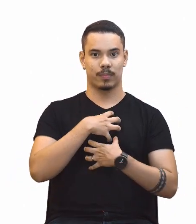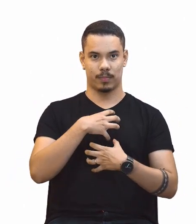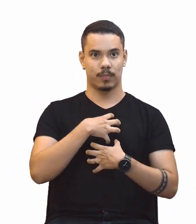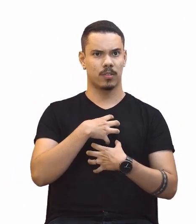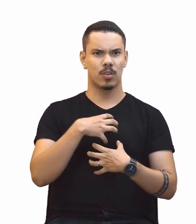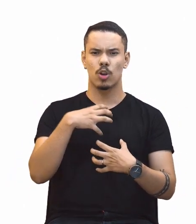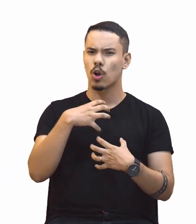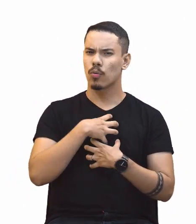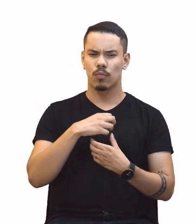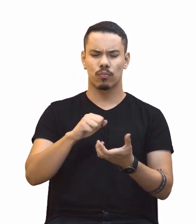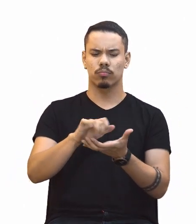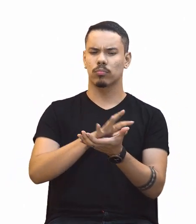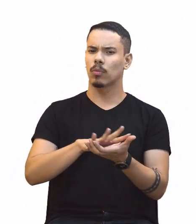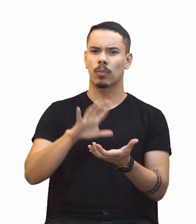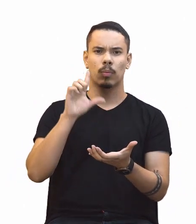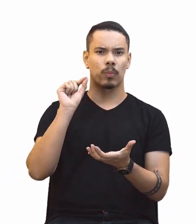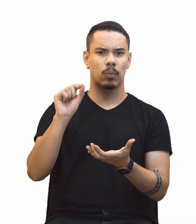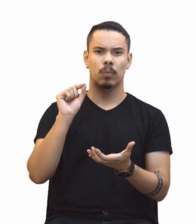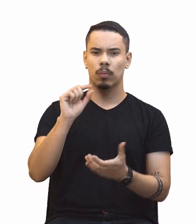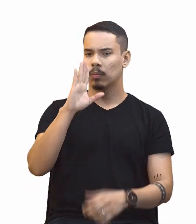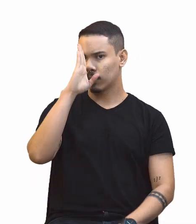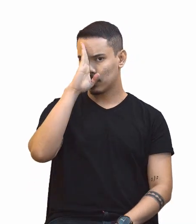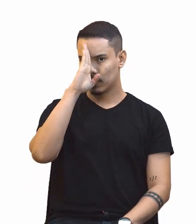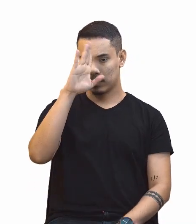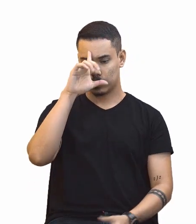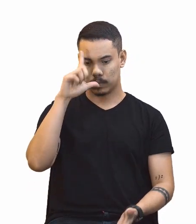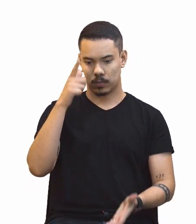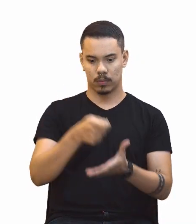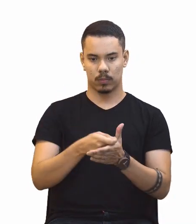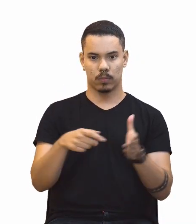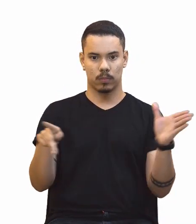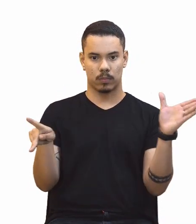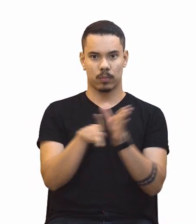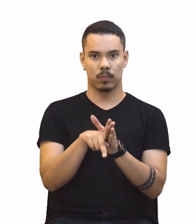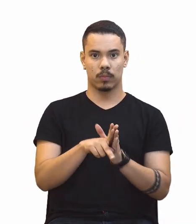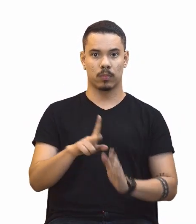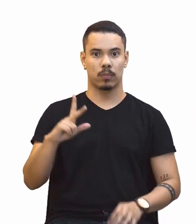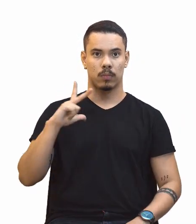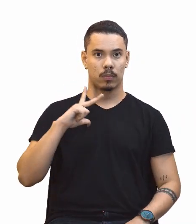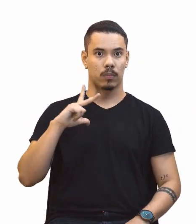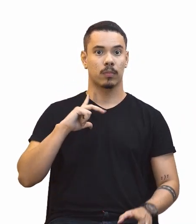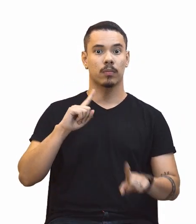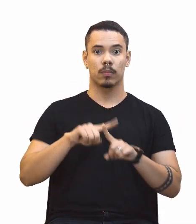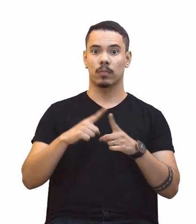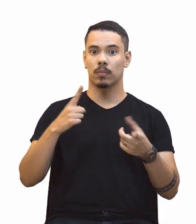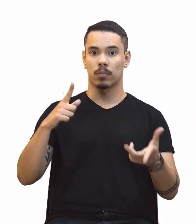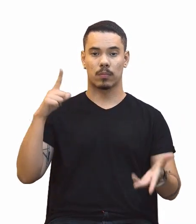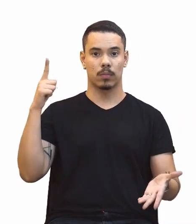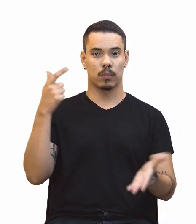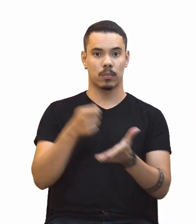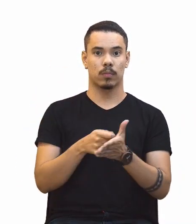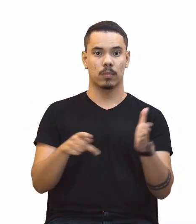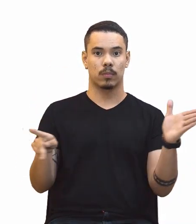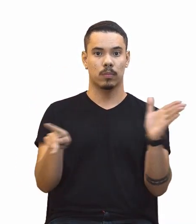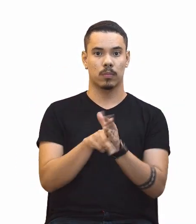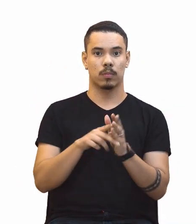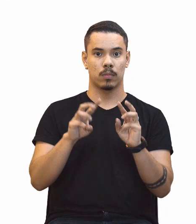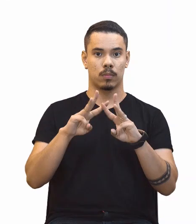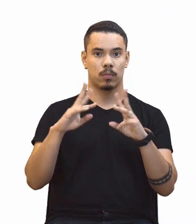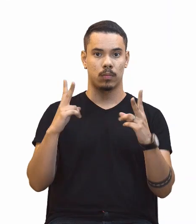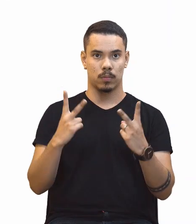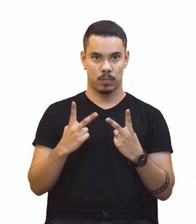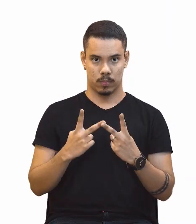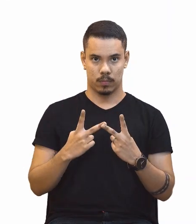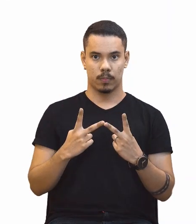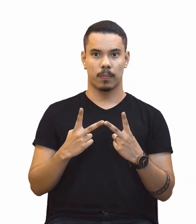forma, por sua vez, é o princípio determinado em si próprio, mas que é determinante em relação à matéria.